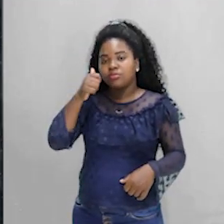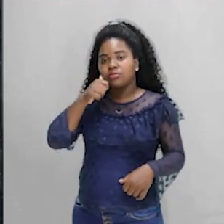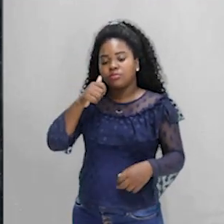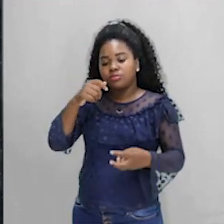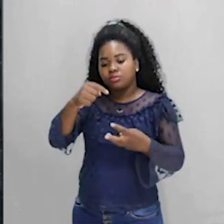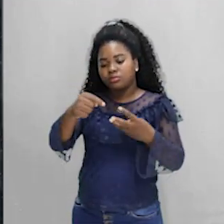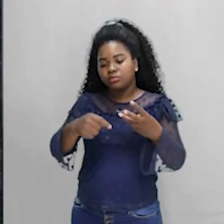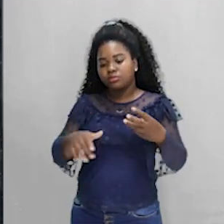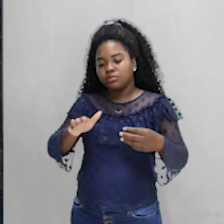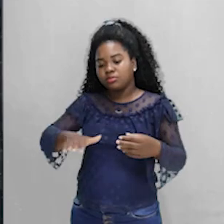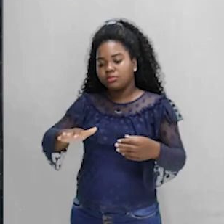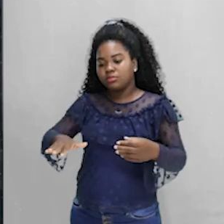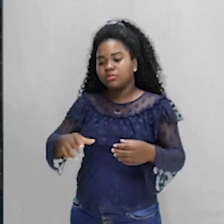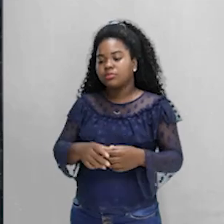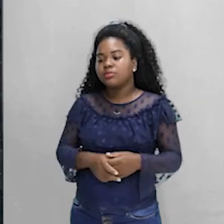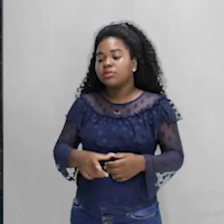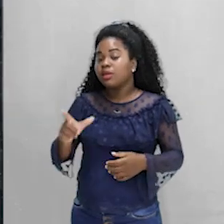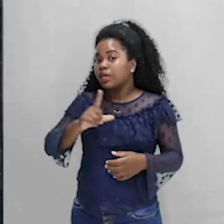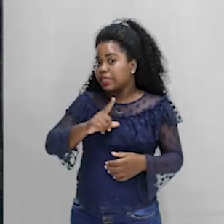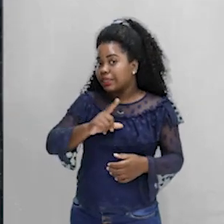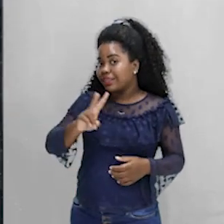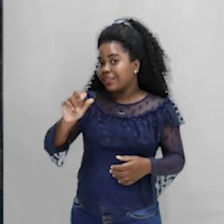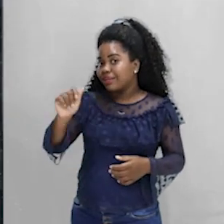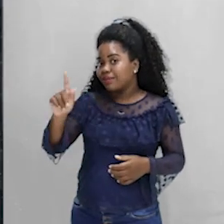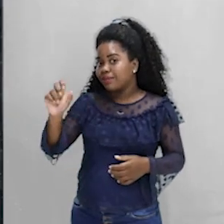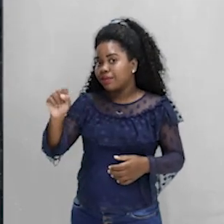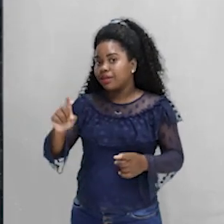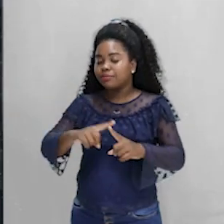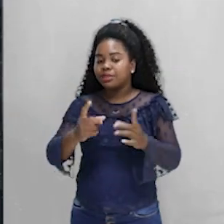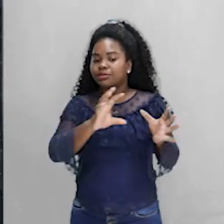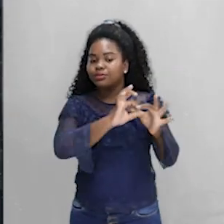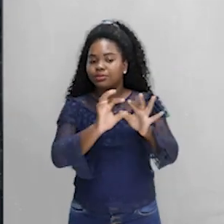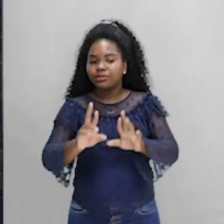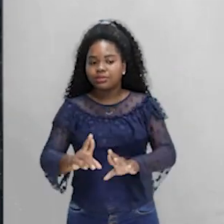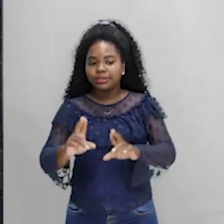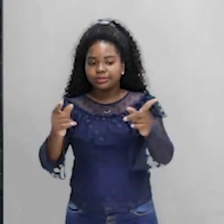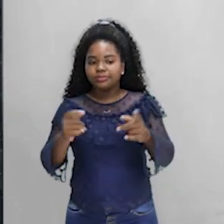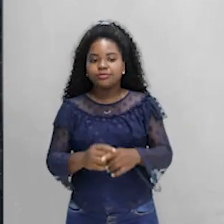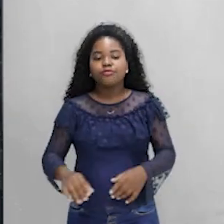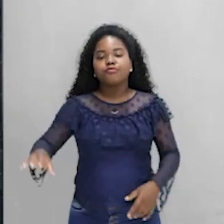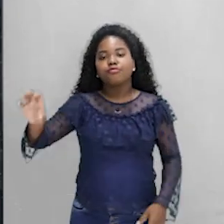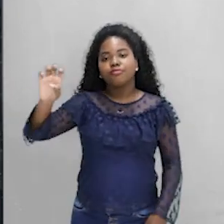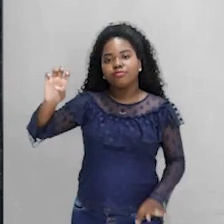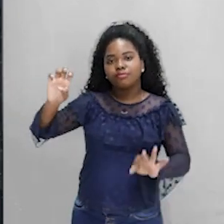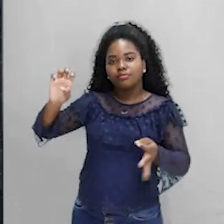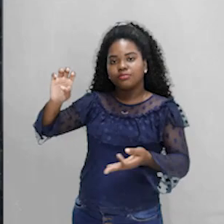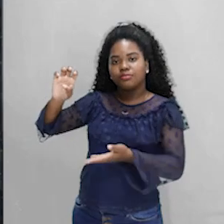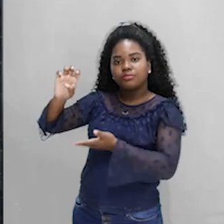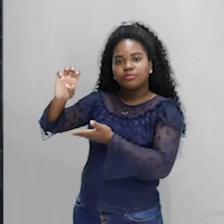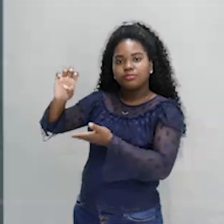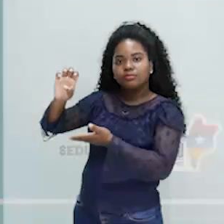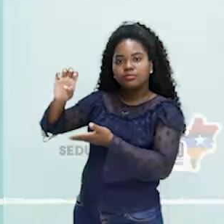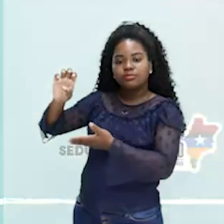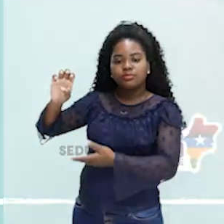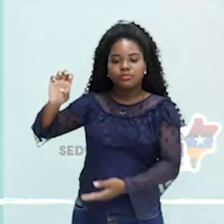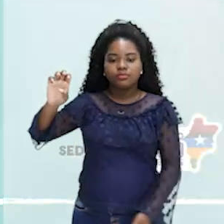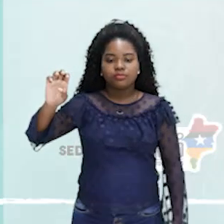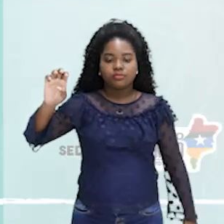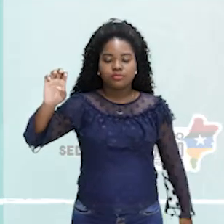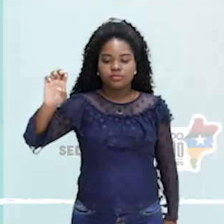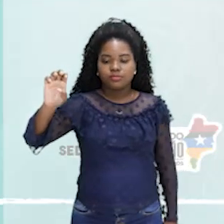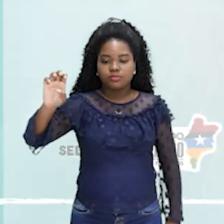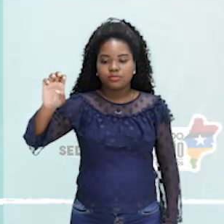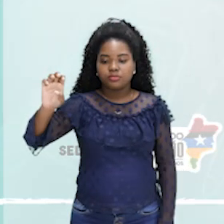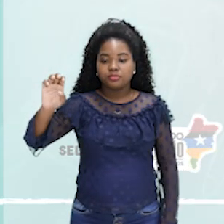ou melhor, a mesma palavra, vagas, só que no contexto diferente. Você já entendeu, né? A resposta certa é a letra E. Ele